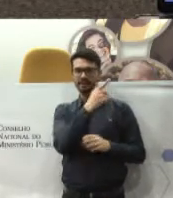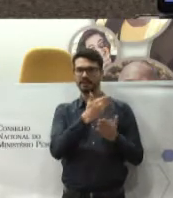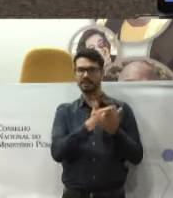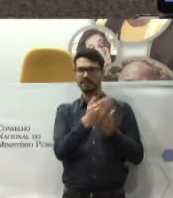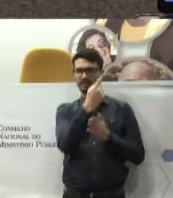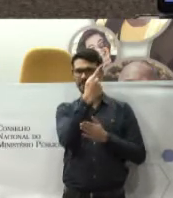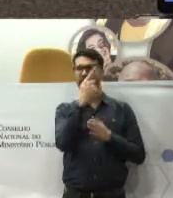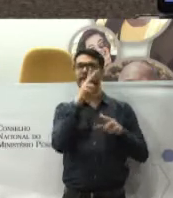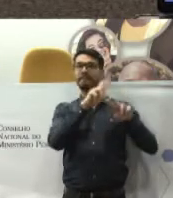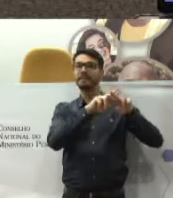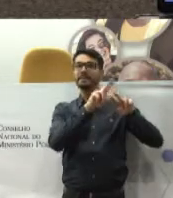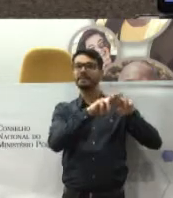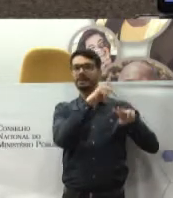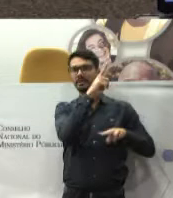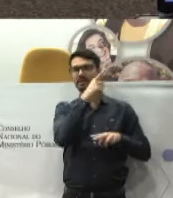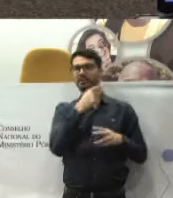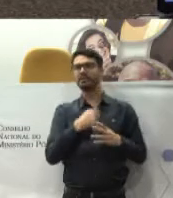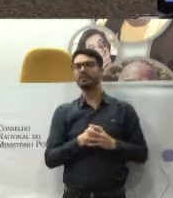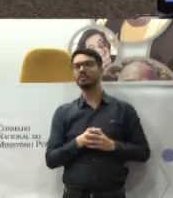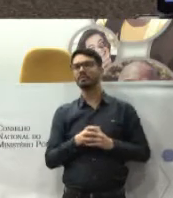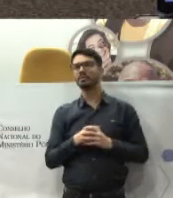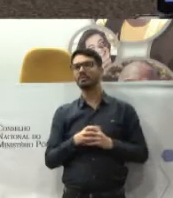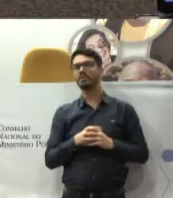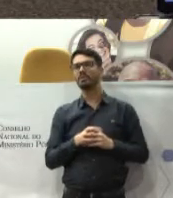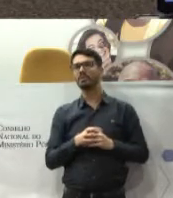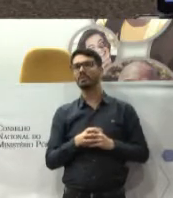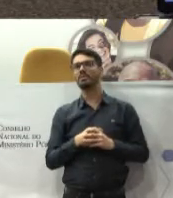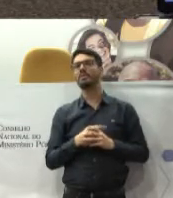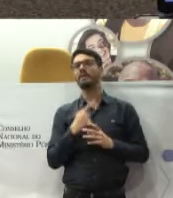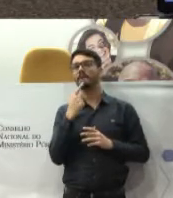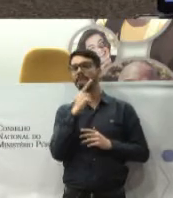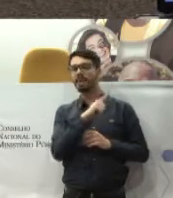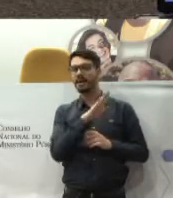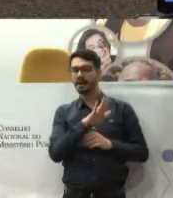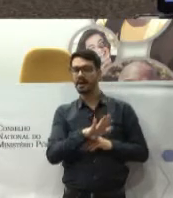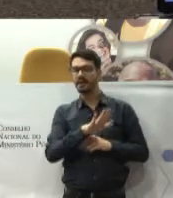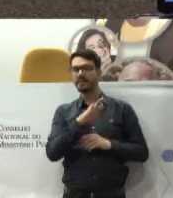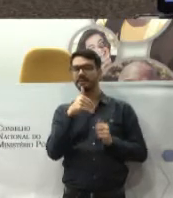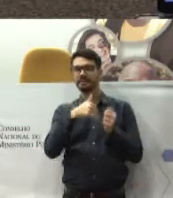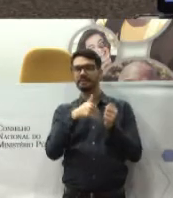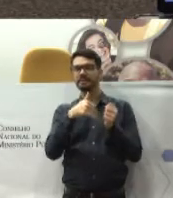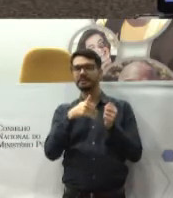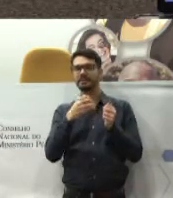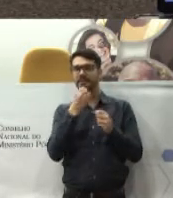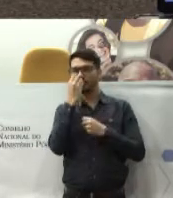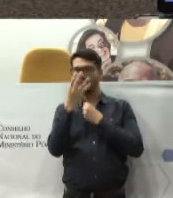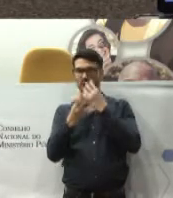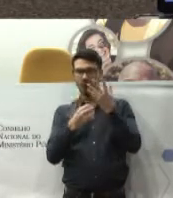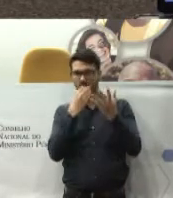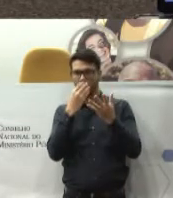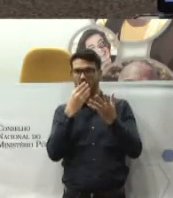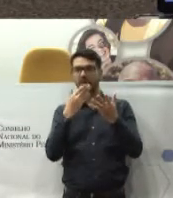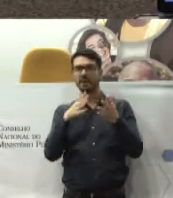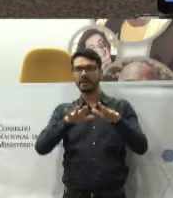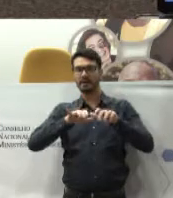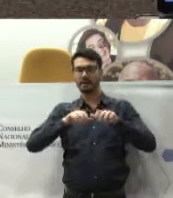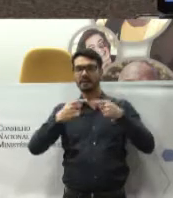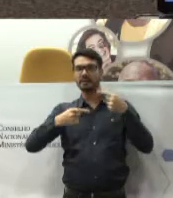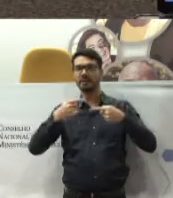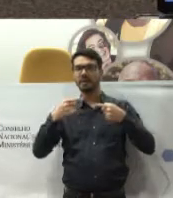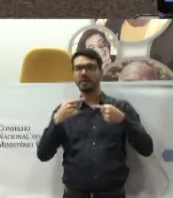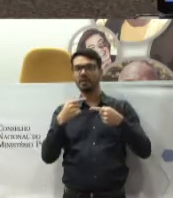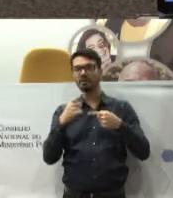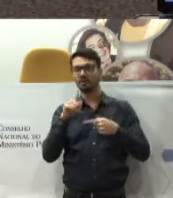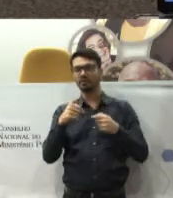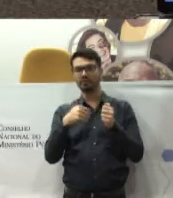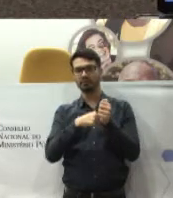e inclusive, prisão. Mas as sessões são confidenciais. Isso para que todos possam falar livremente.